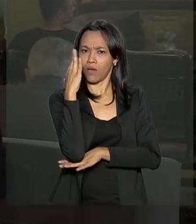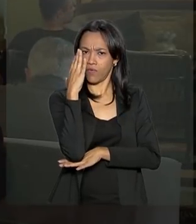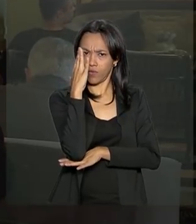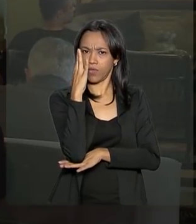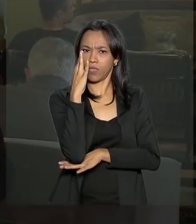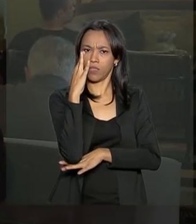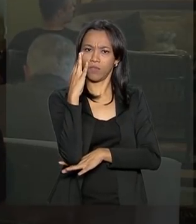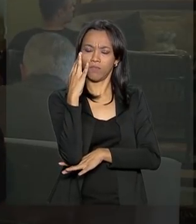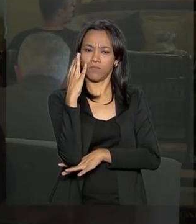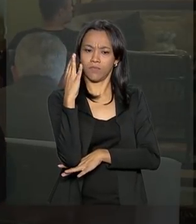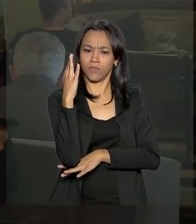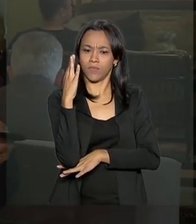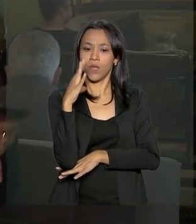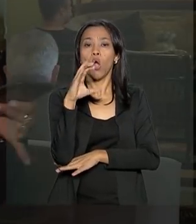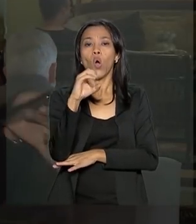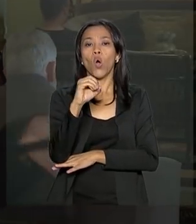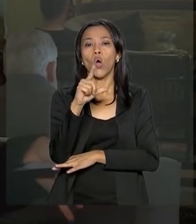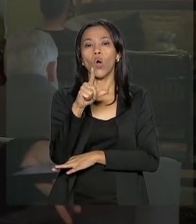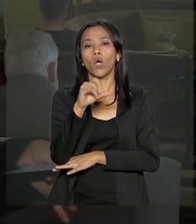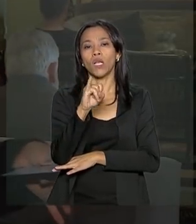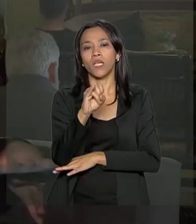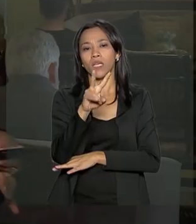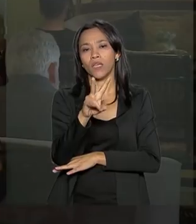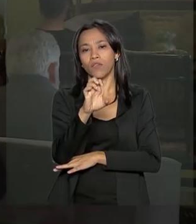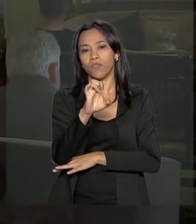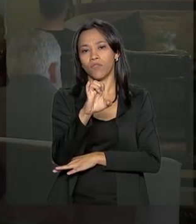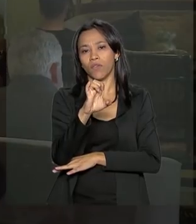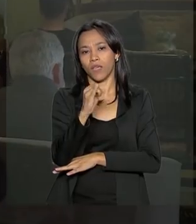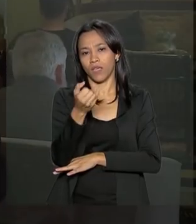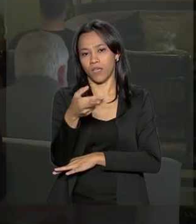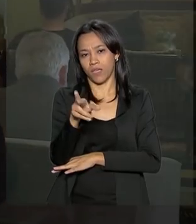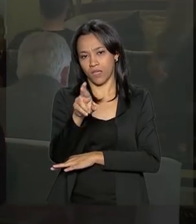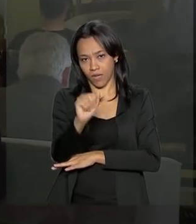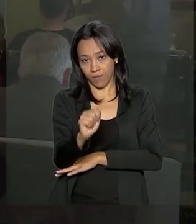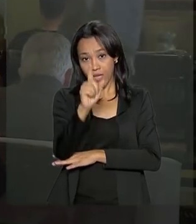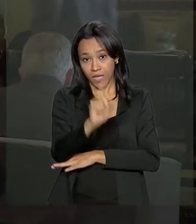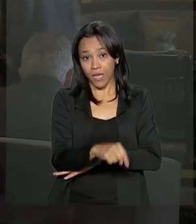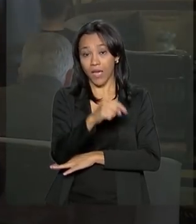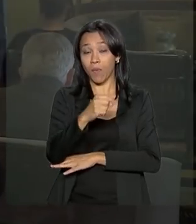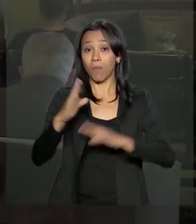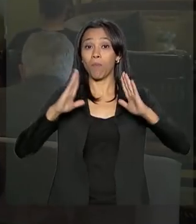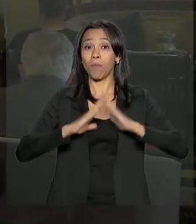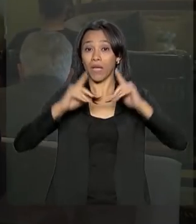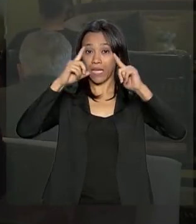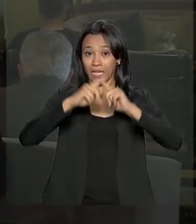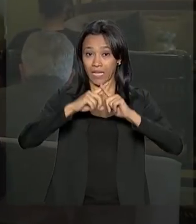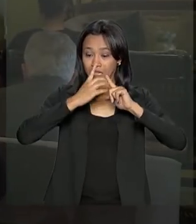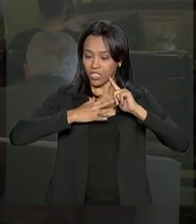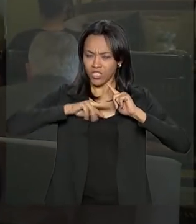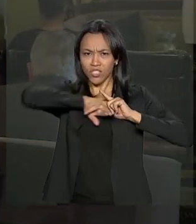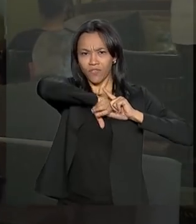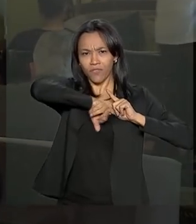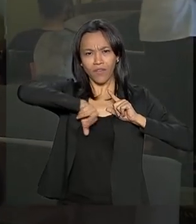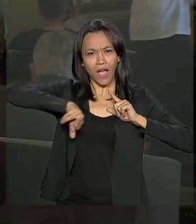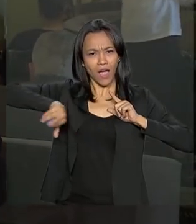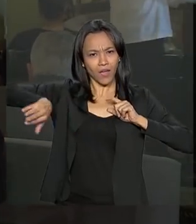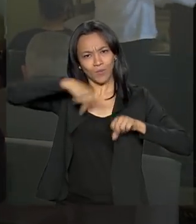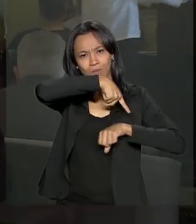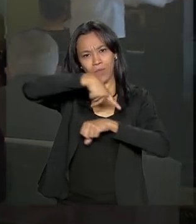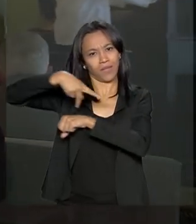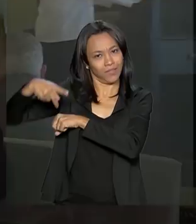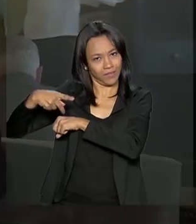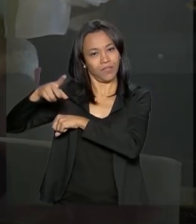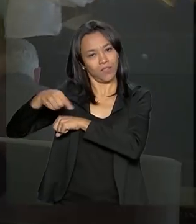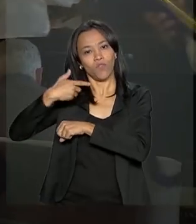de uma árvore, de um pé de oliveira, num bosque chamado Bosque das Nações, que é um bosque tradicional da cidade. Ele tem essa agenda prevista. E olha,